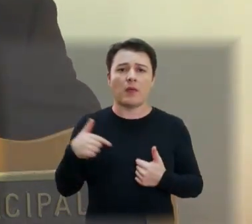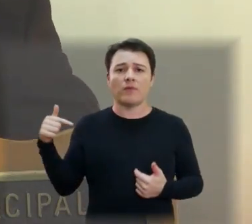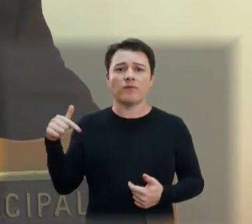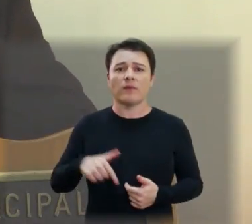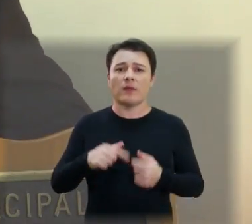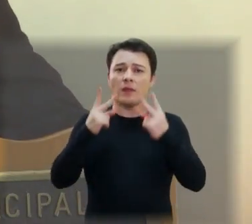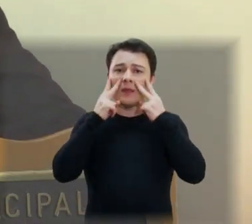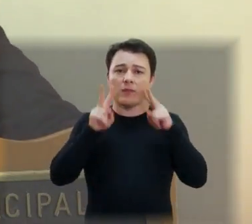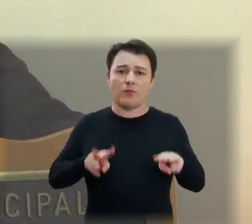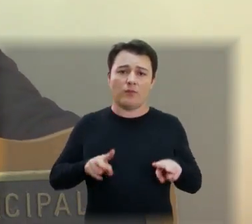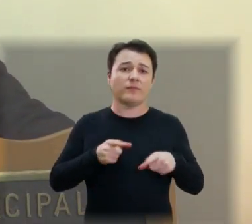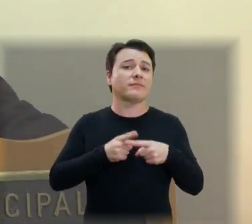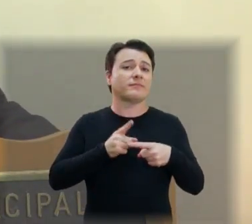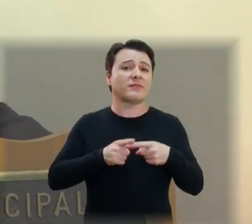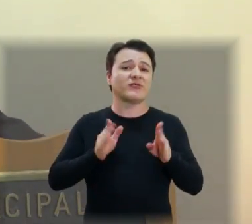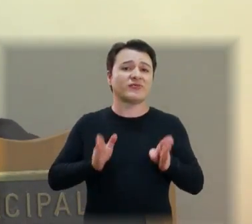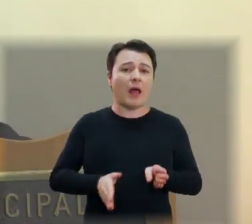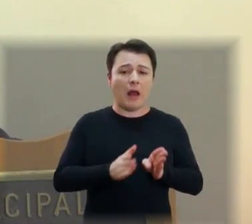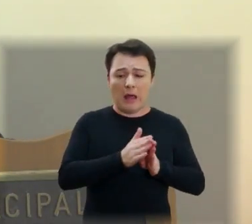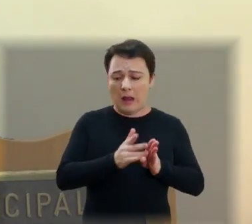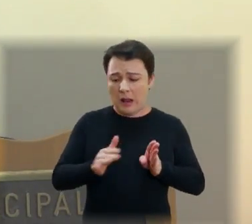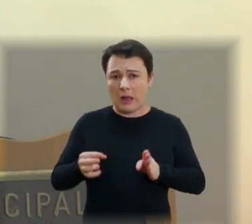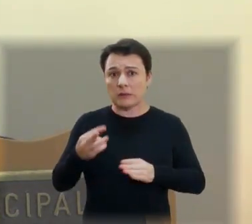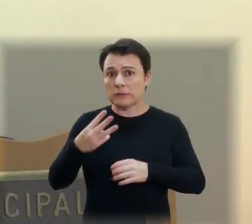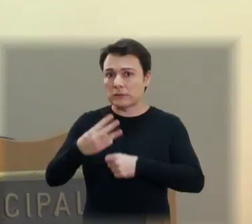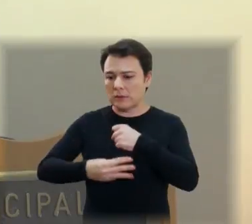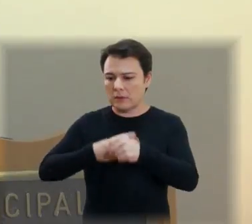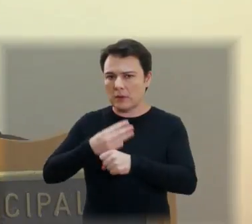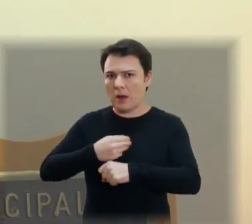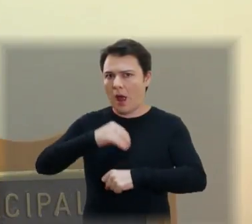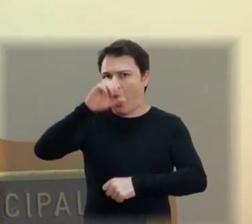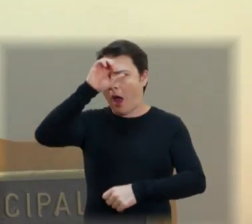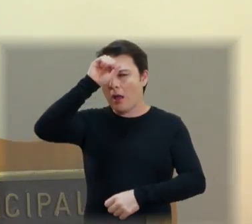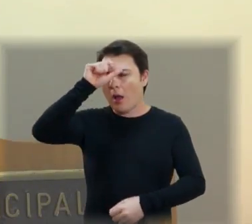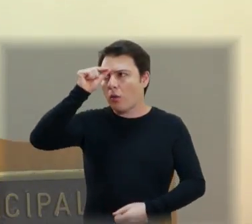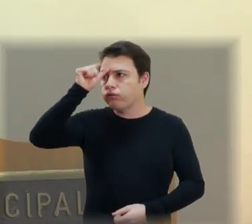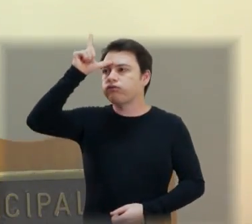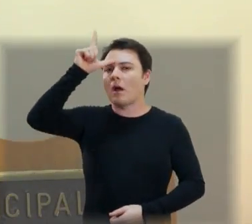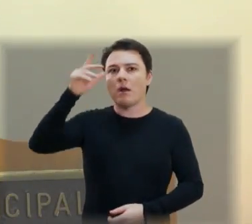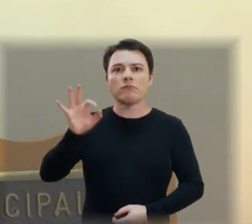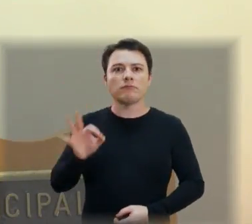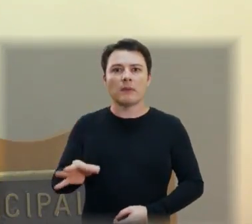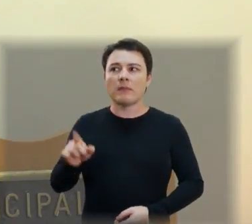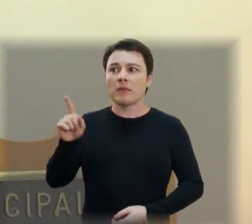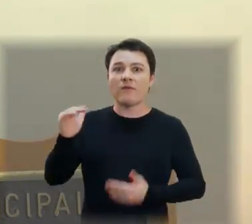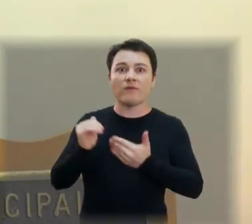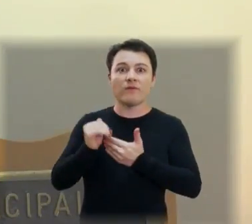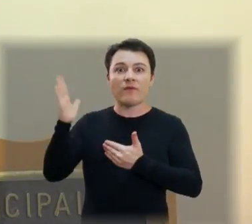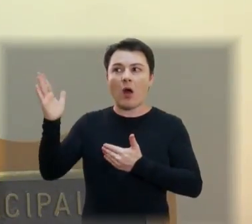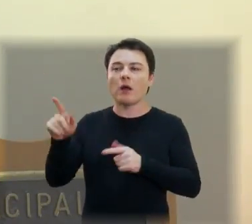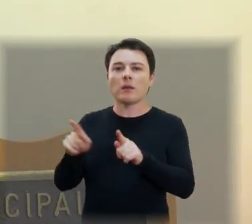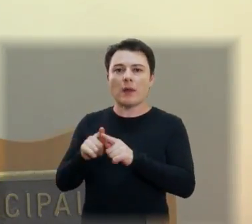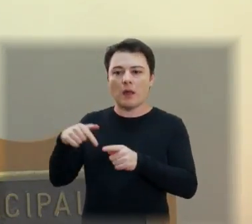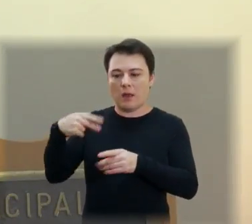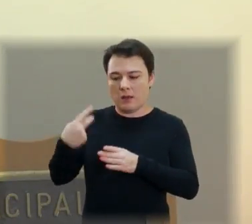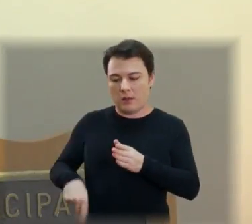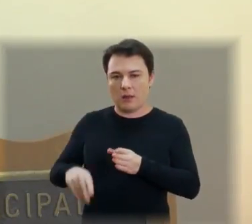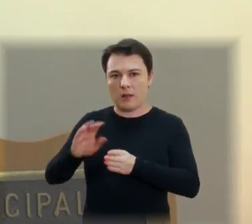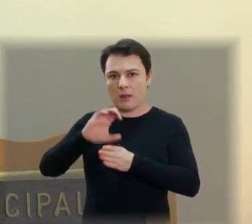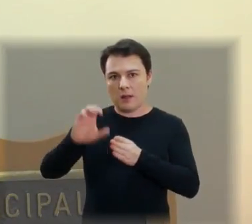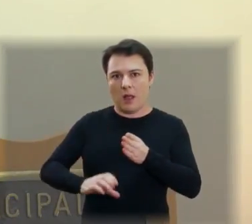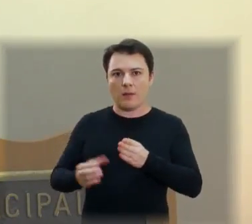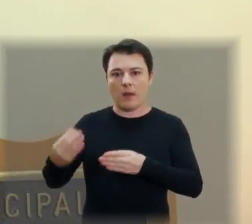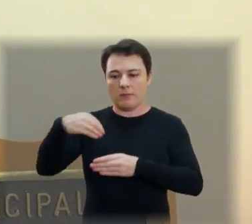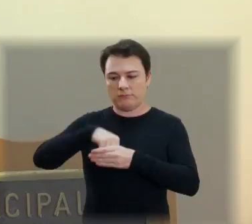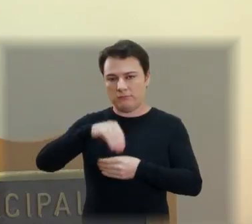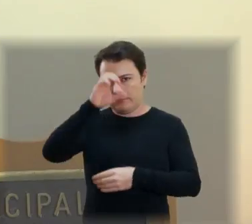depoimento, porque esses 3 anos foi muito aprendizado, eu aprendi muito, tanto lá fora como aqui dentro. E você